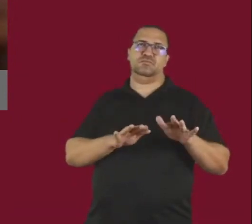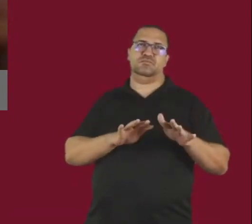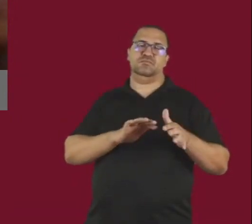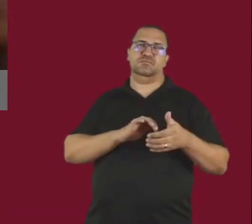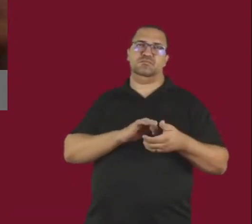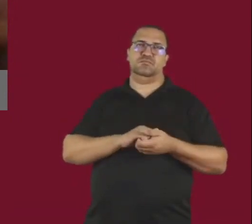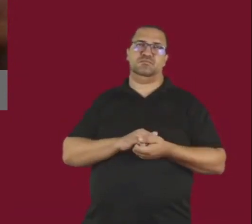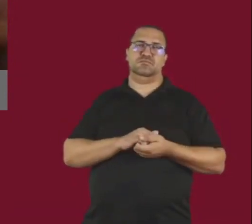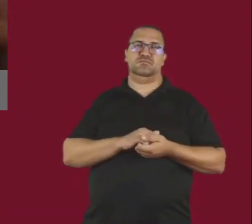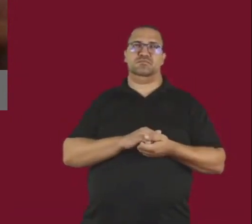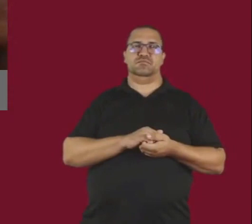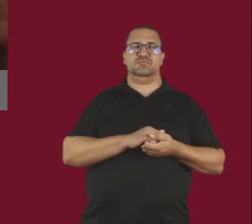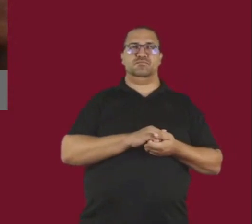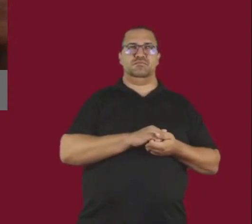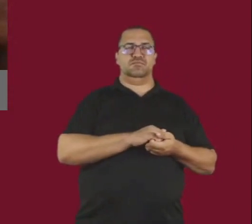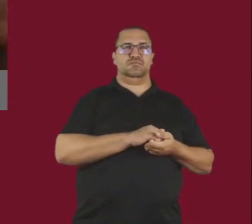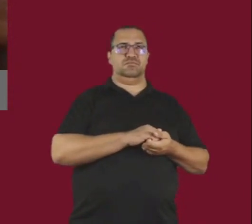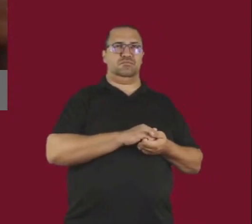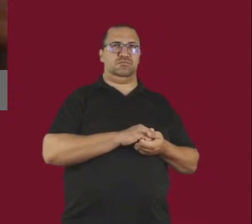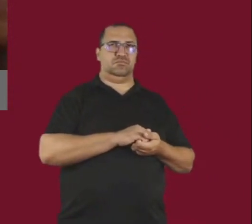quando o Médici veio aqui.